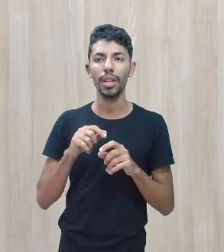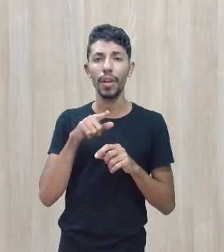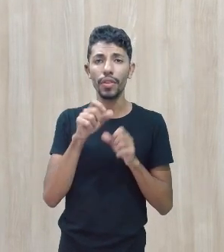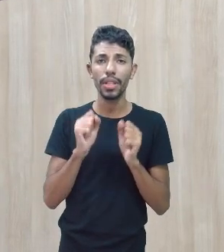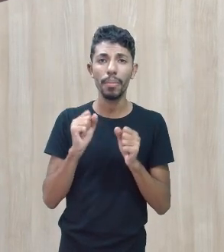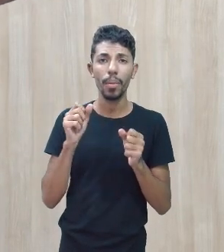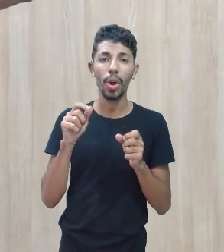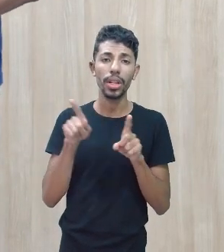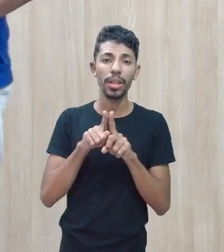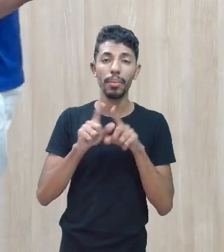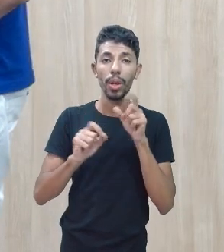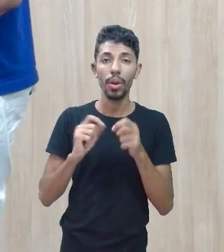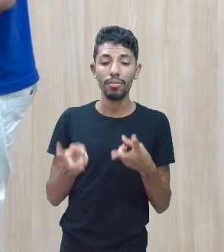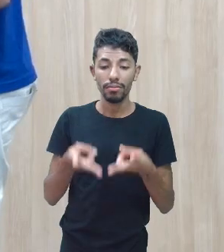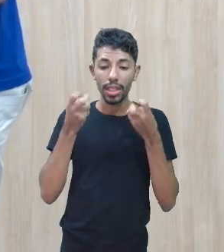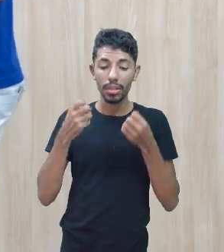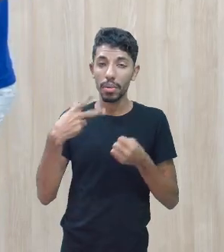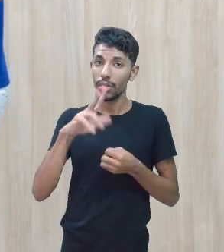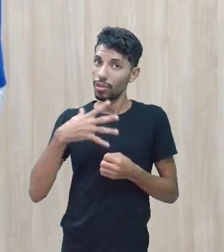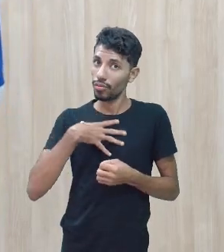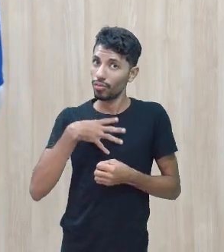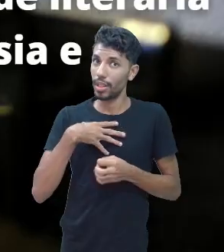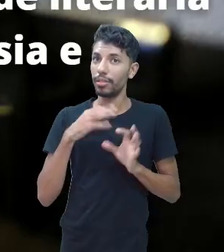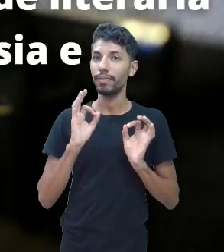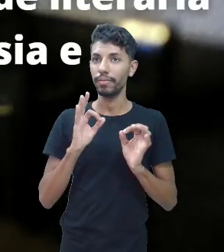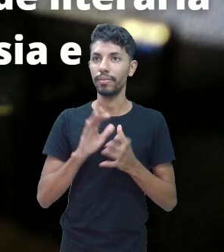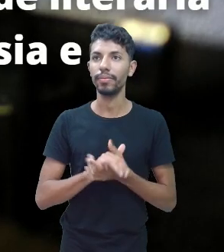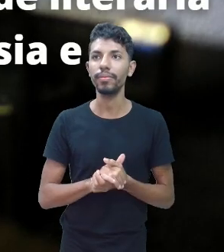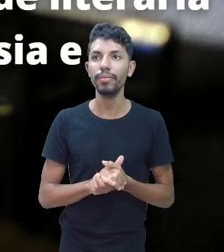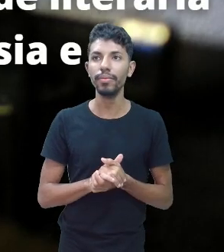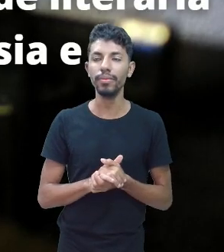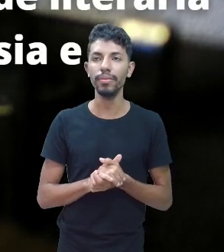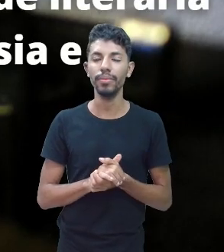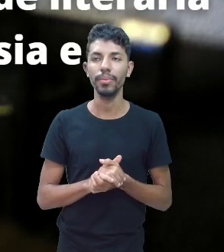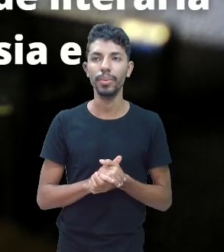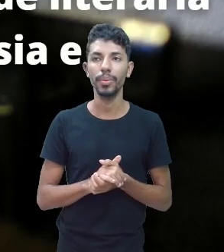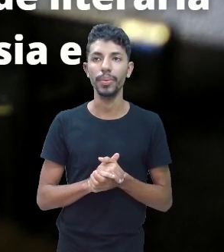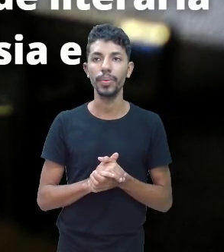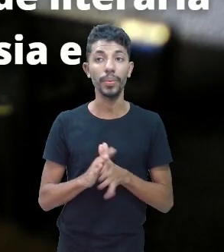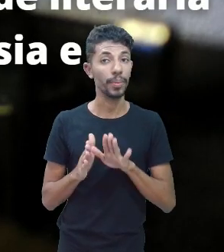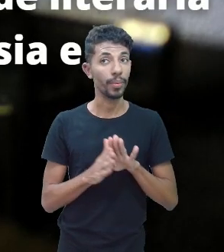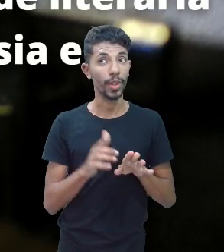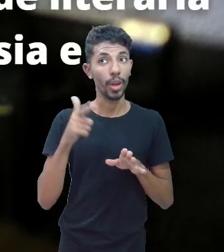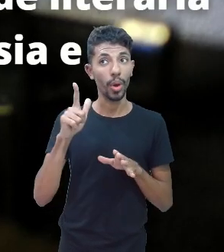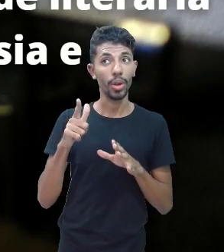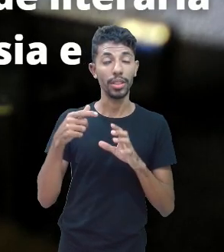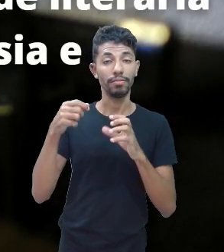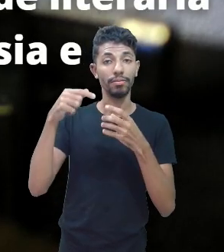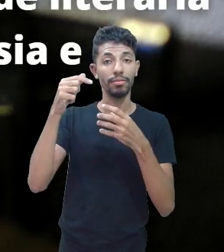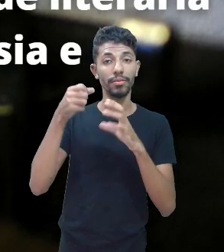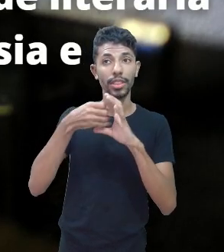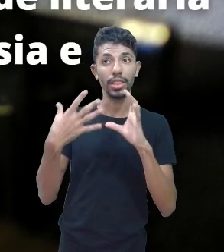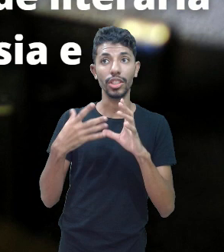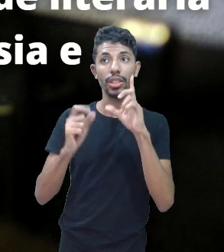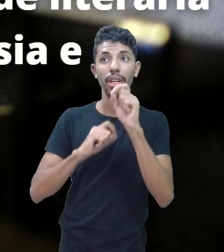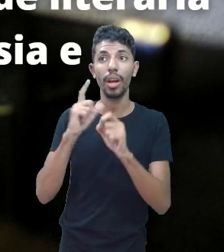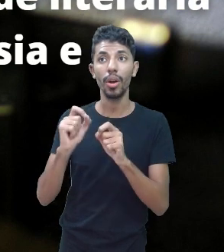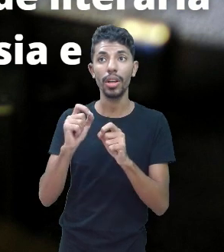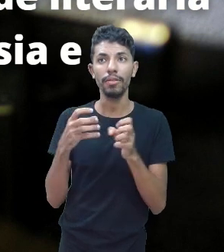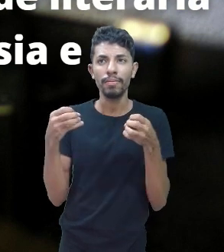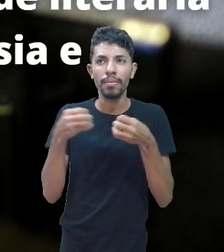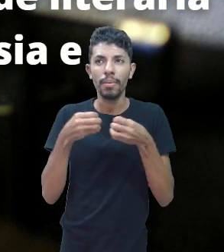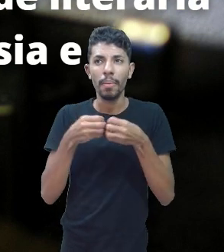interpreta da sua forma. Né? Então, próxima característica específica do conto aqui, pessoal. Proximidade literária